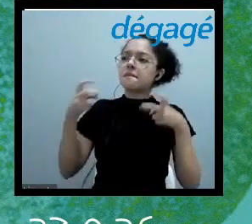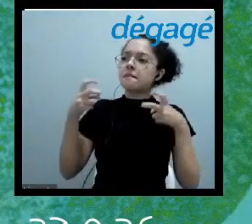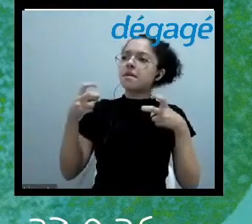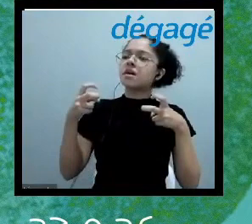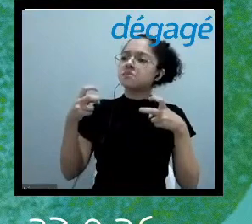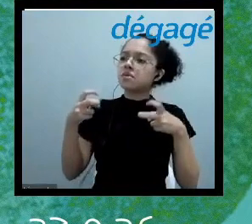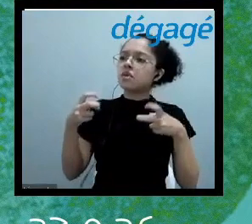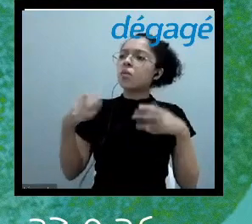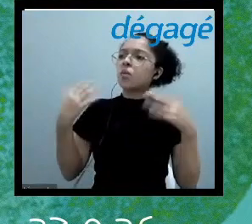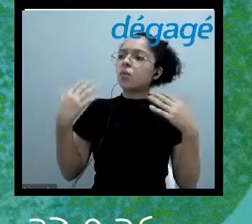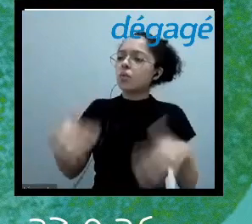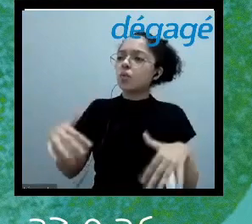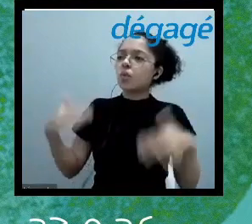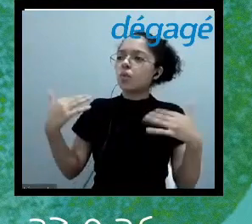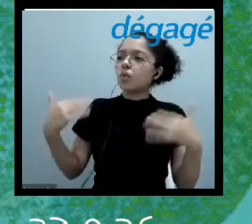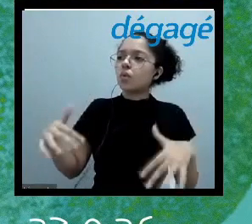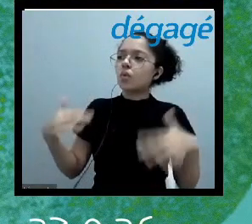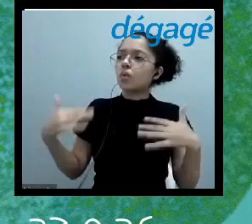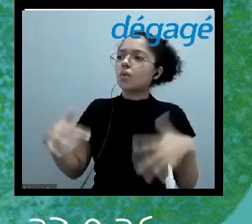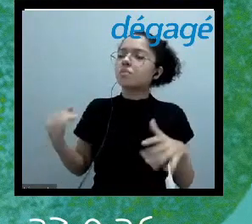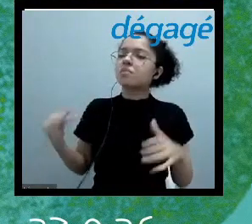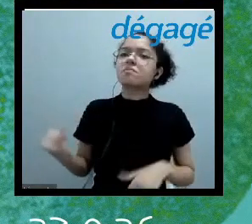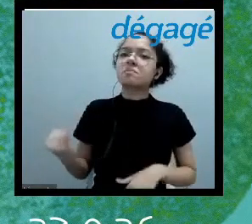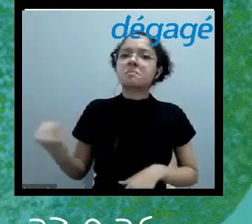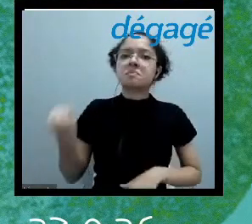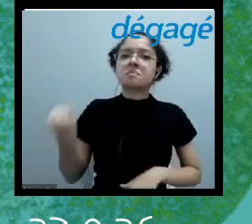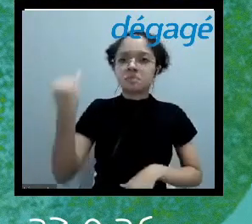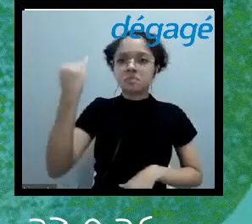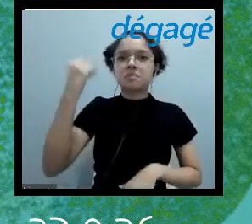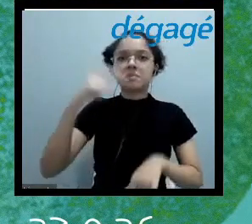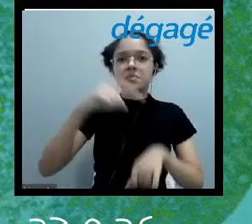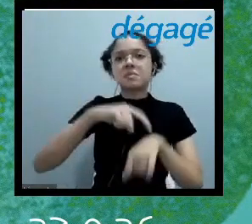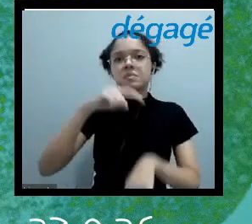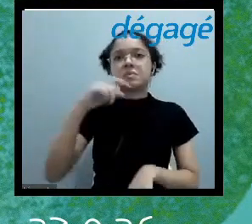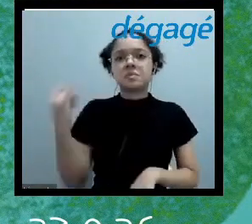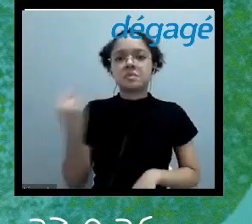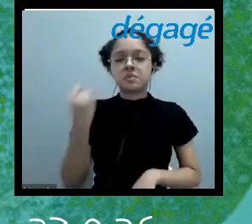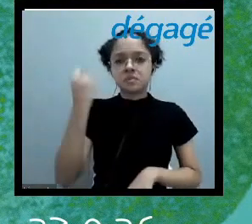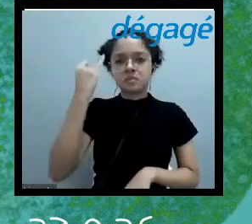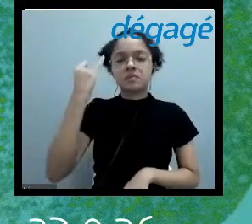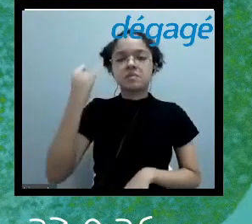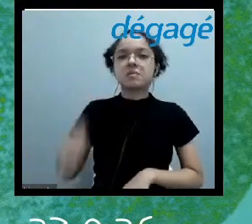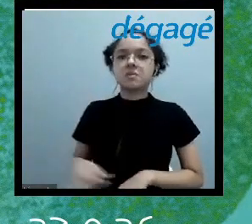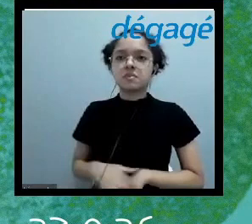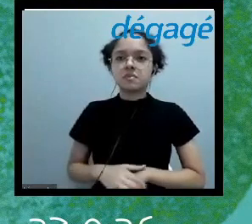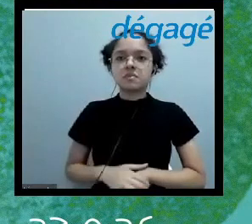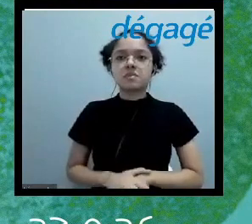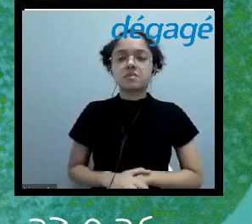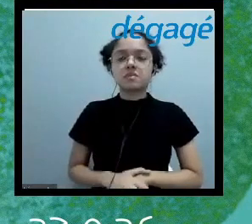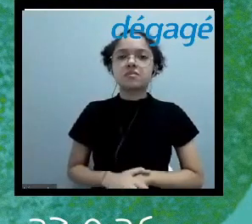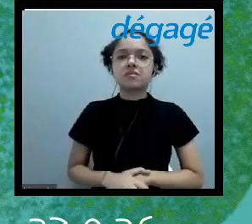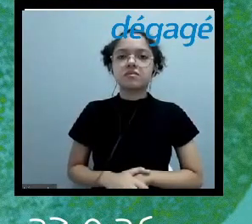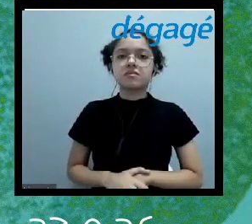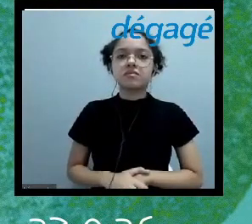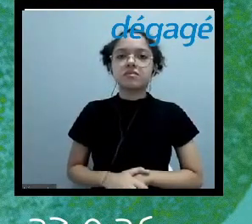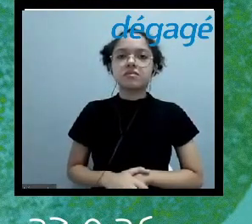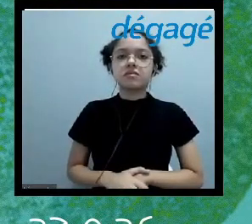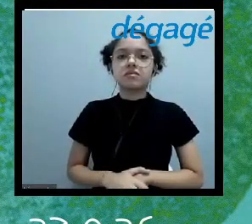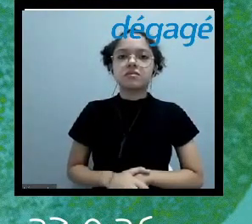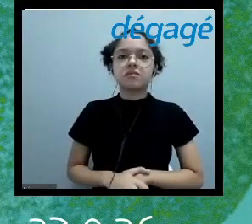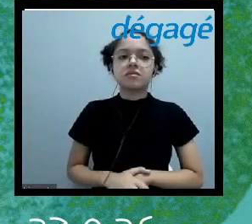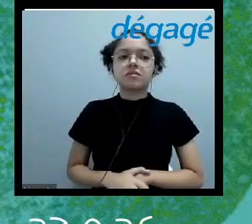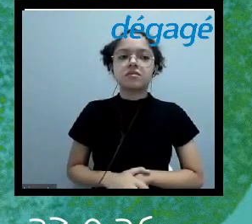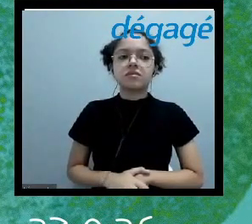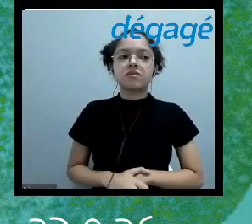Como que a música conseguia ler aquele preço, né, irreversível da socialização, né, como diz José